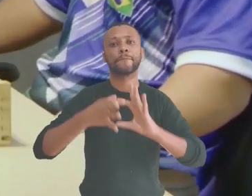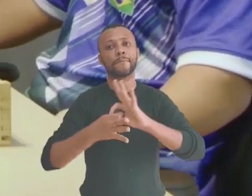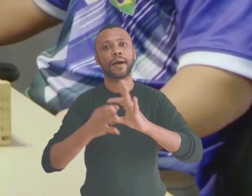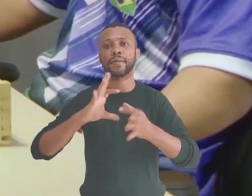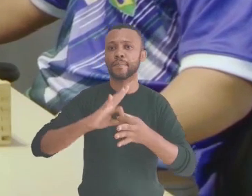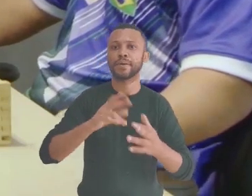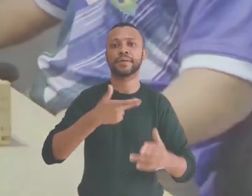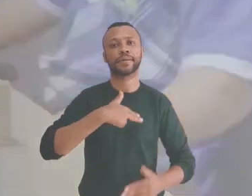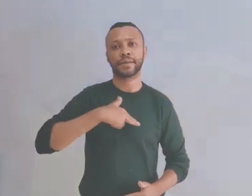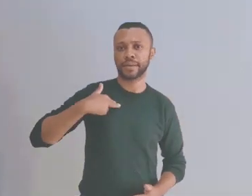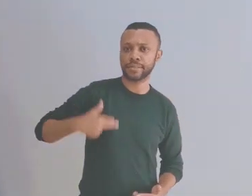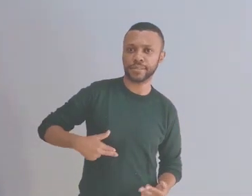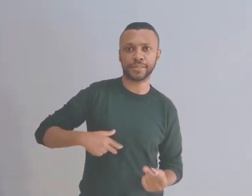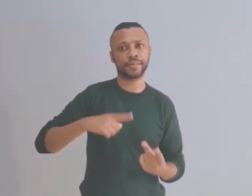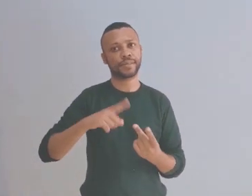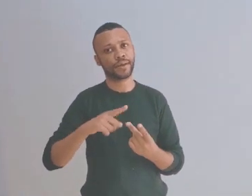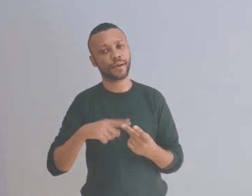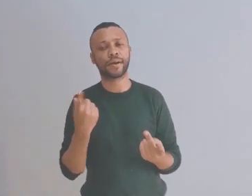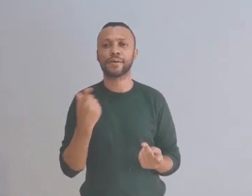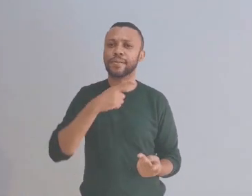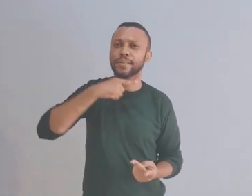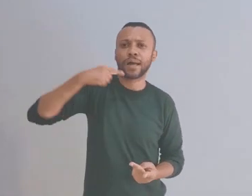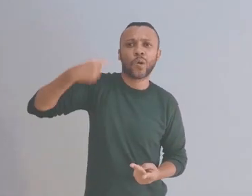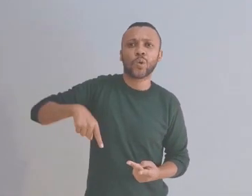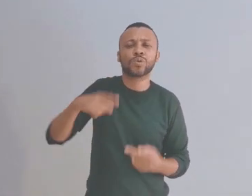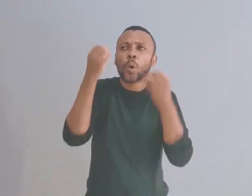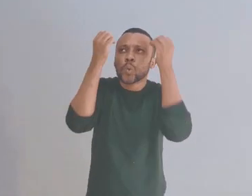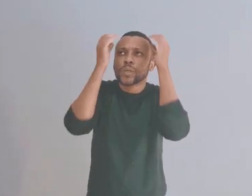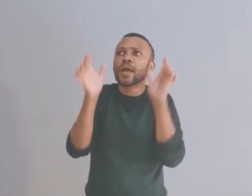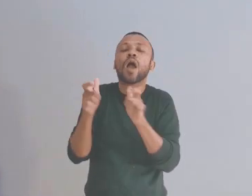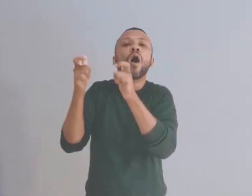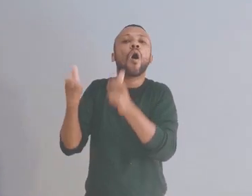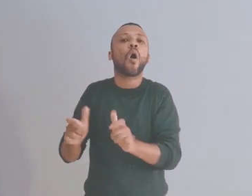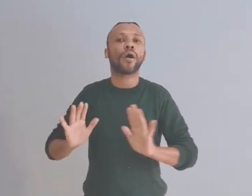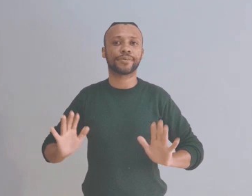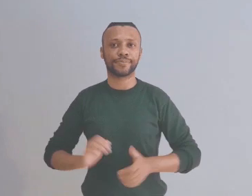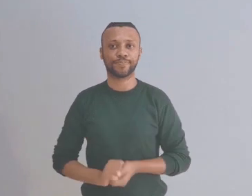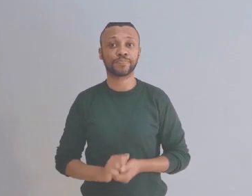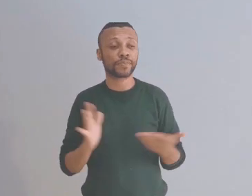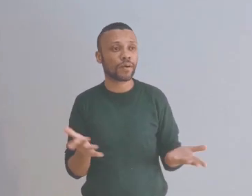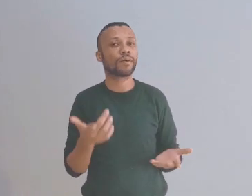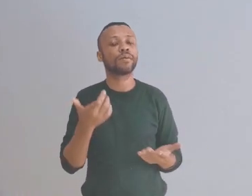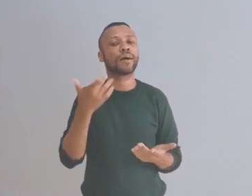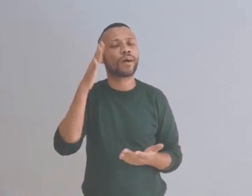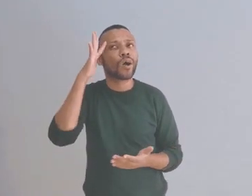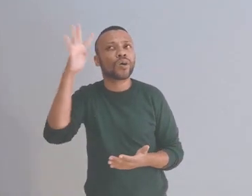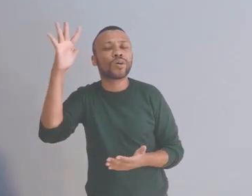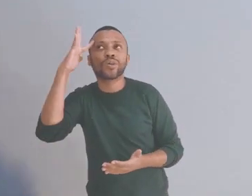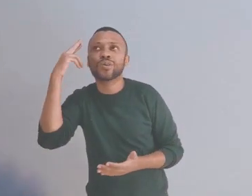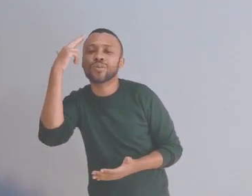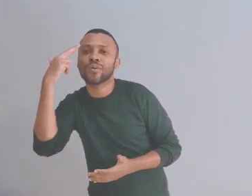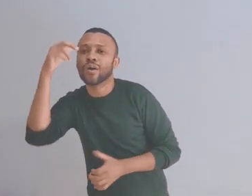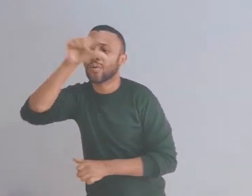China, ou em Moscou, eu não sei onde é que vai acontecer. Malas arrumadas e um sonho, né? Que eu tenho